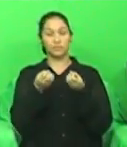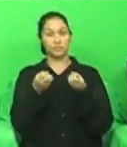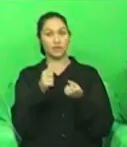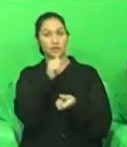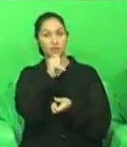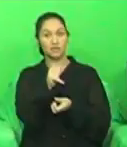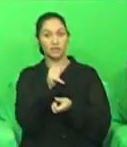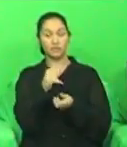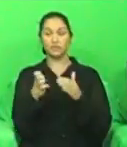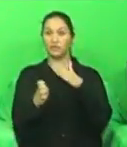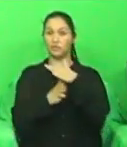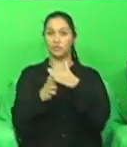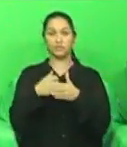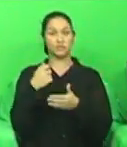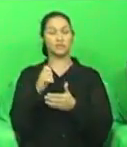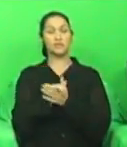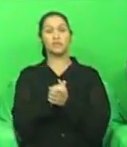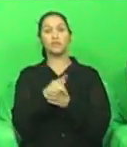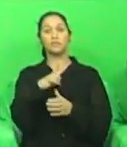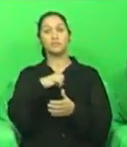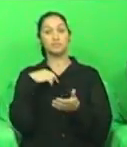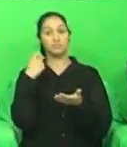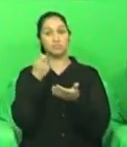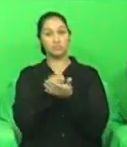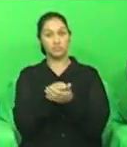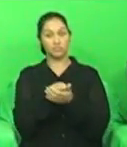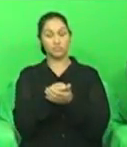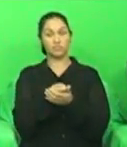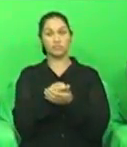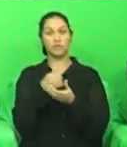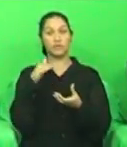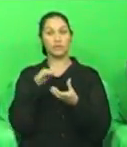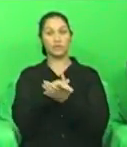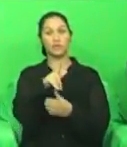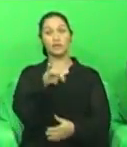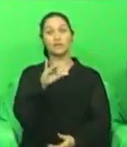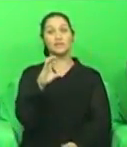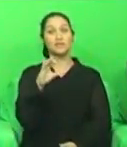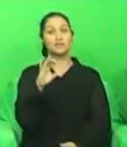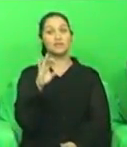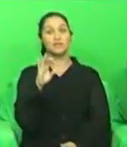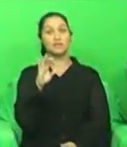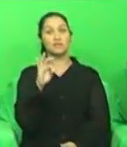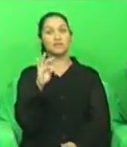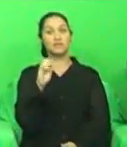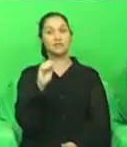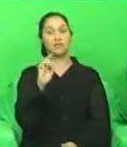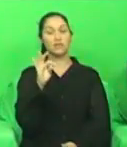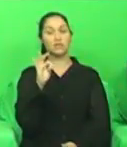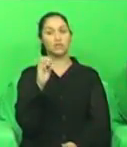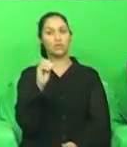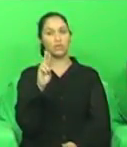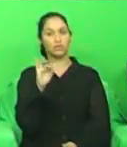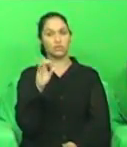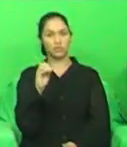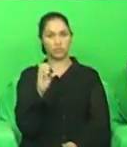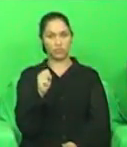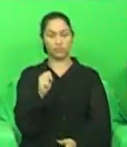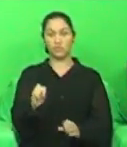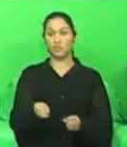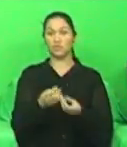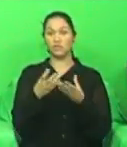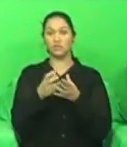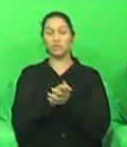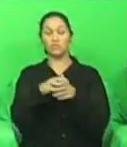exemplo onde o departamento de corrupção estejam protegendo as empresas de evitar qualquer tipo de